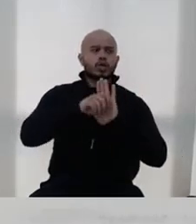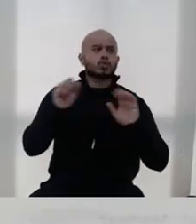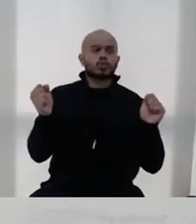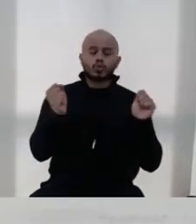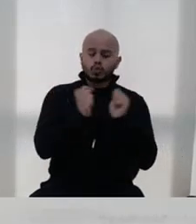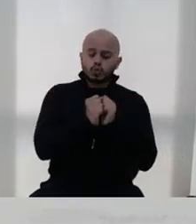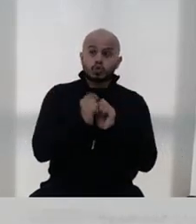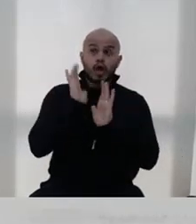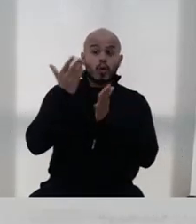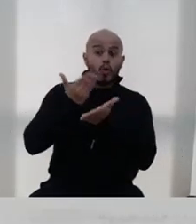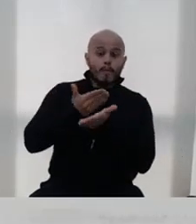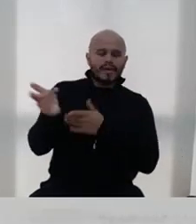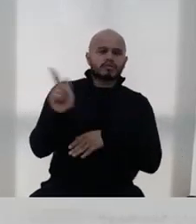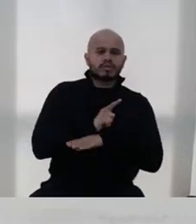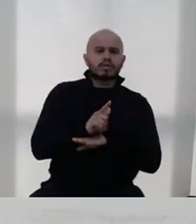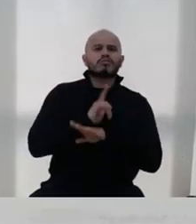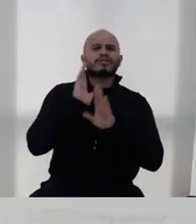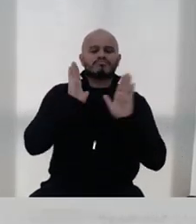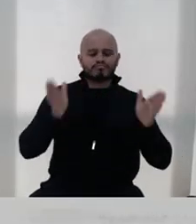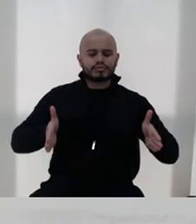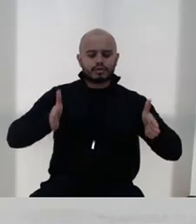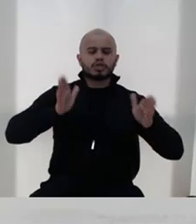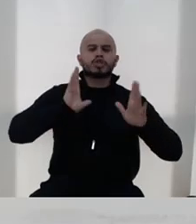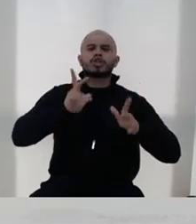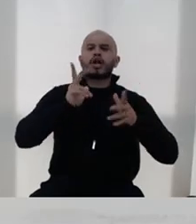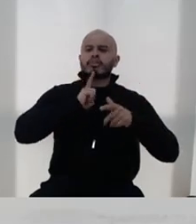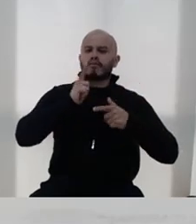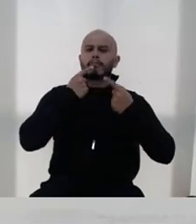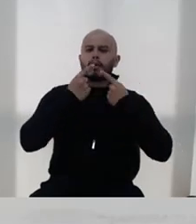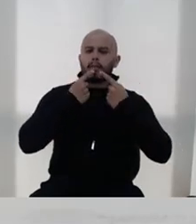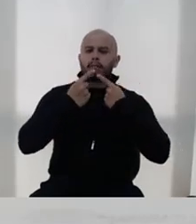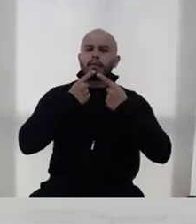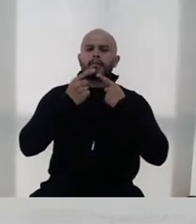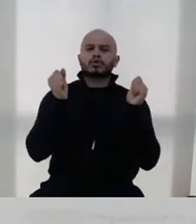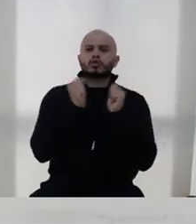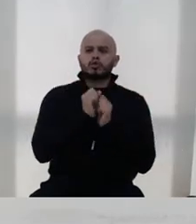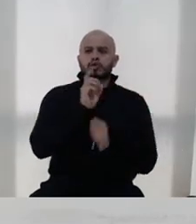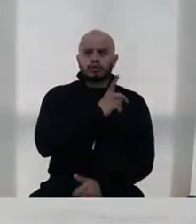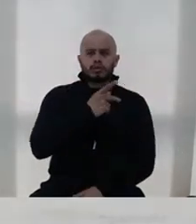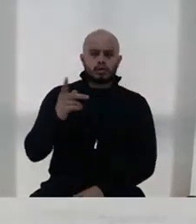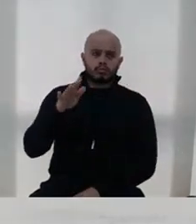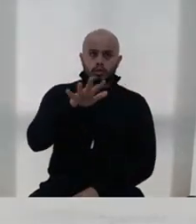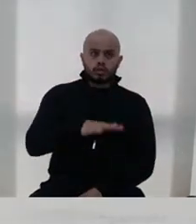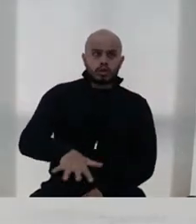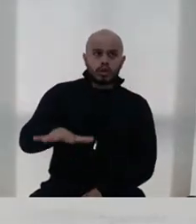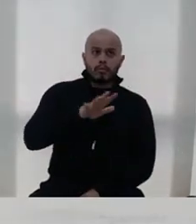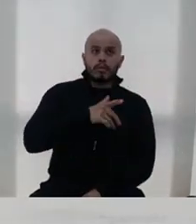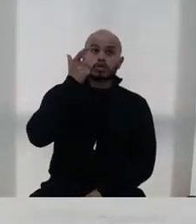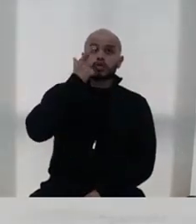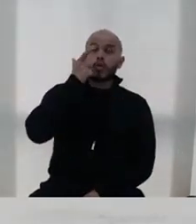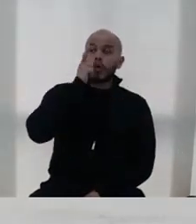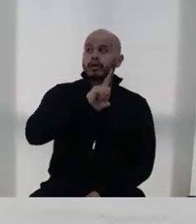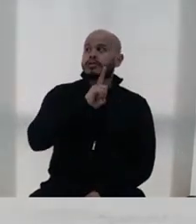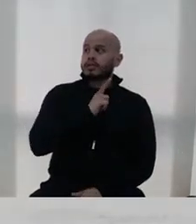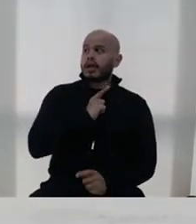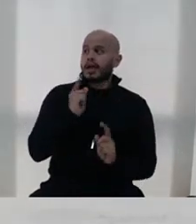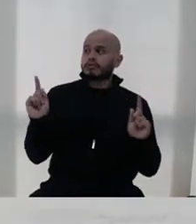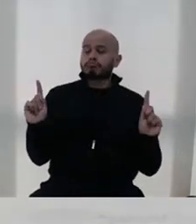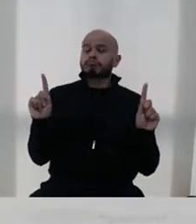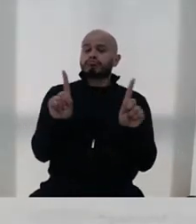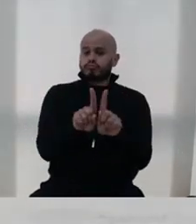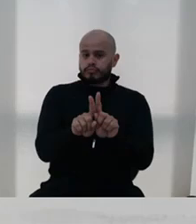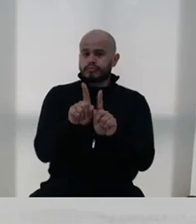da gestão, tem se colocado de forma muito proativa e parceira com a Defensoria Pública Geral, para que façamos de forma conjunta essa